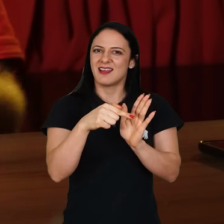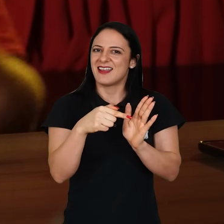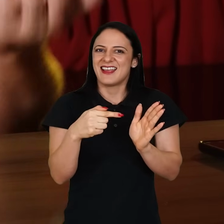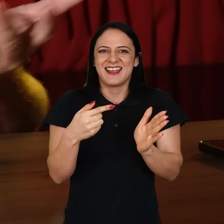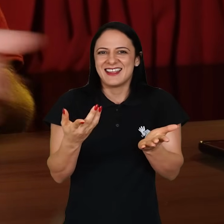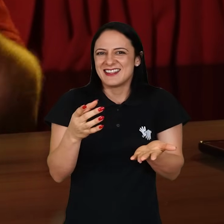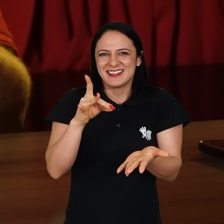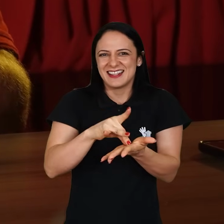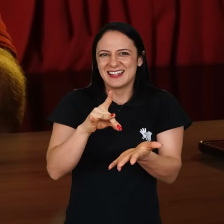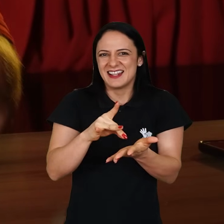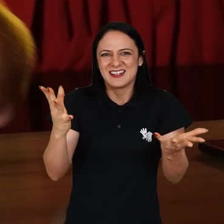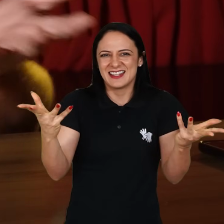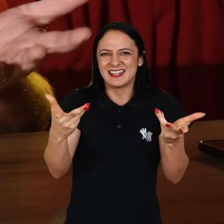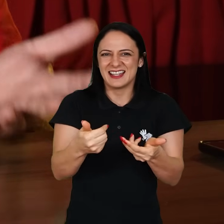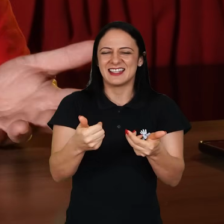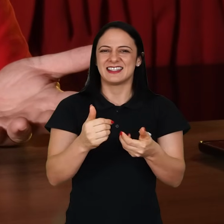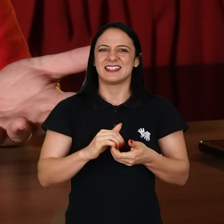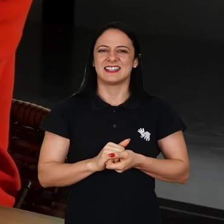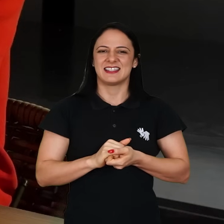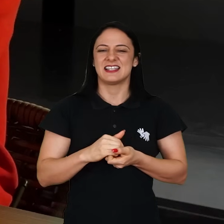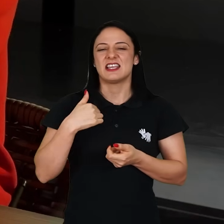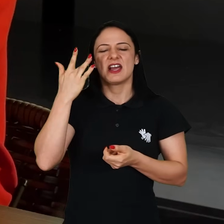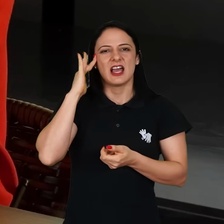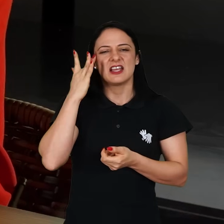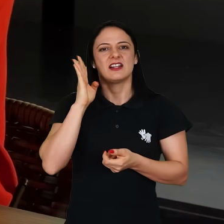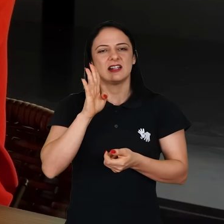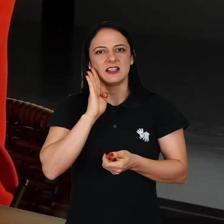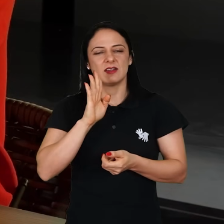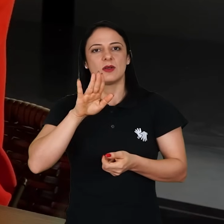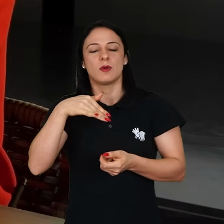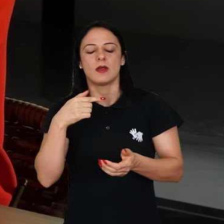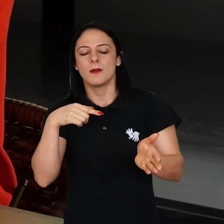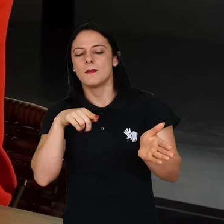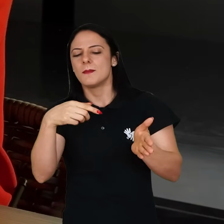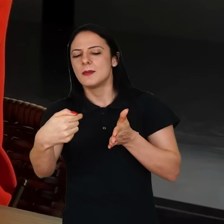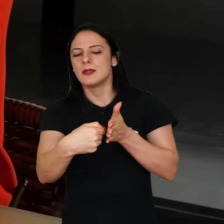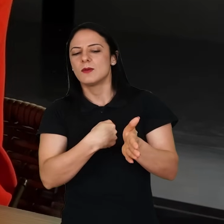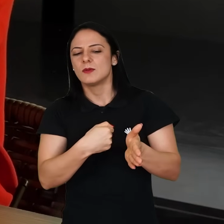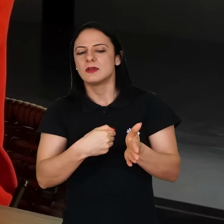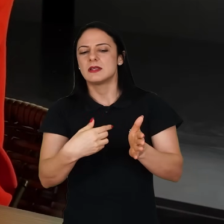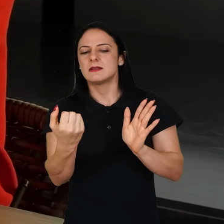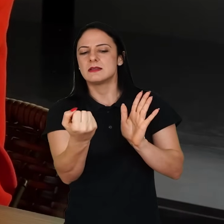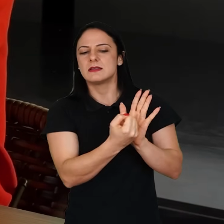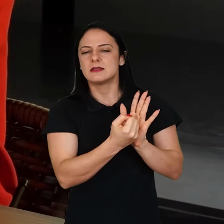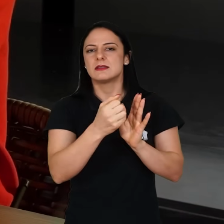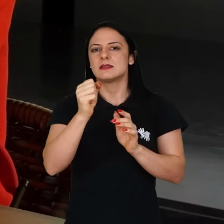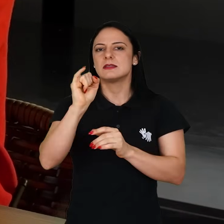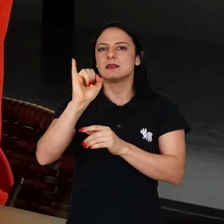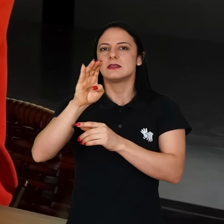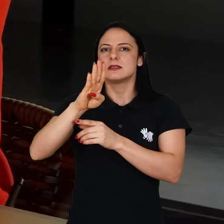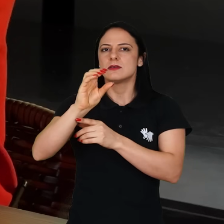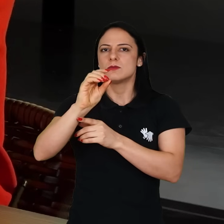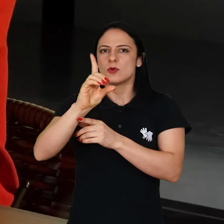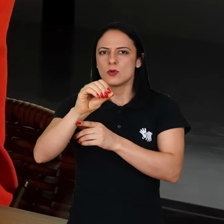algo absolutamente fantástico. Eu acho legal isso. Então, quando você pergunta sobre símbolos, eu acho que eles